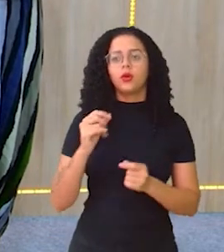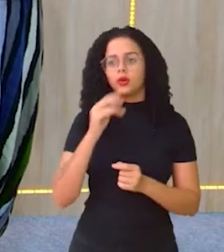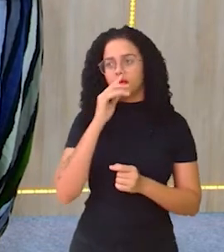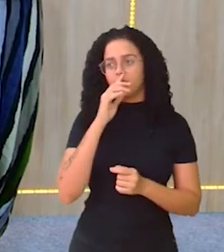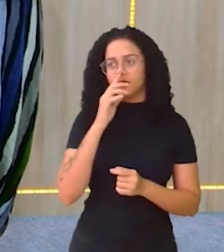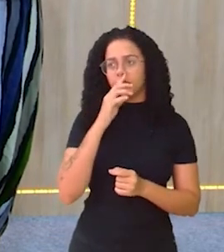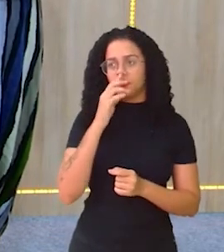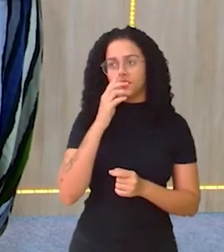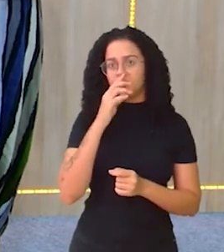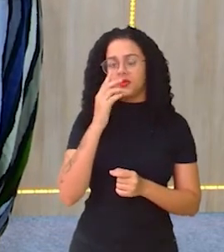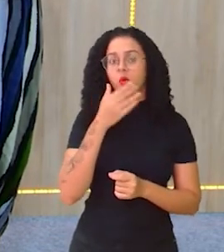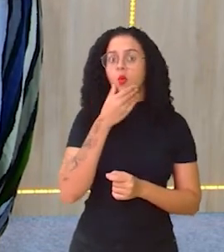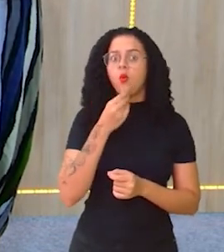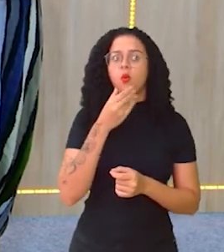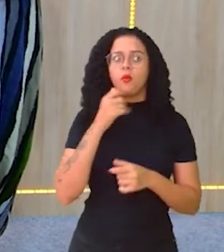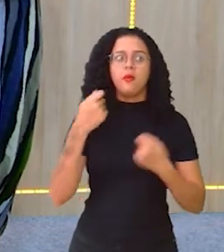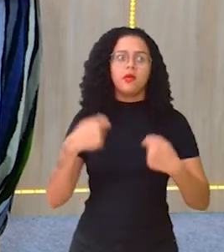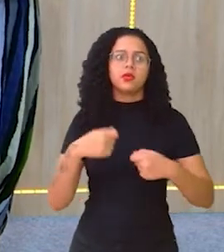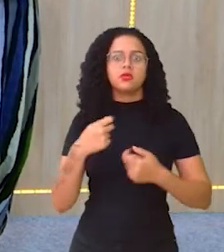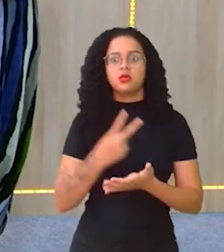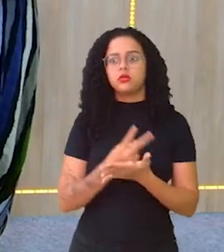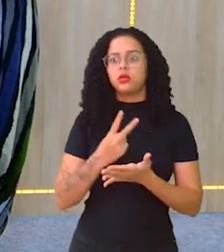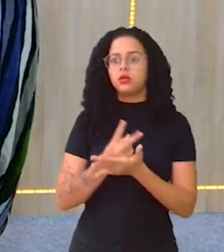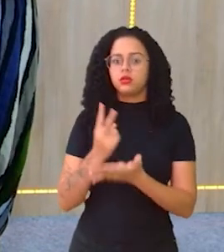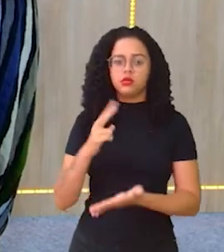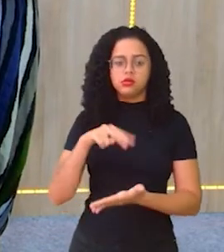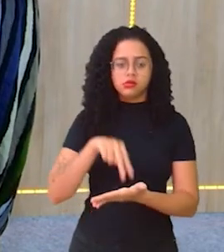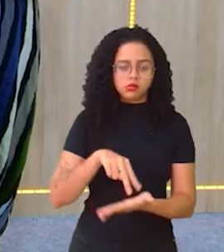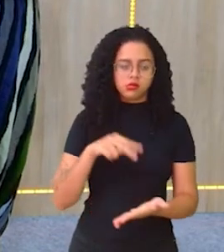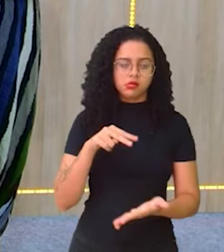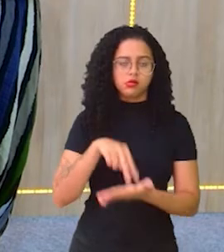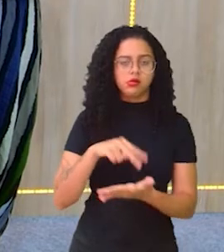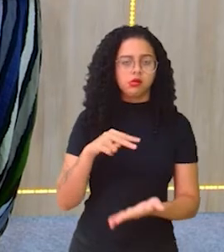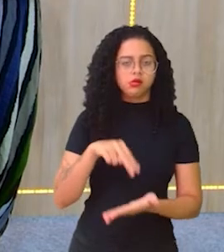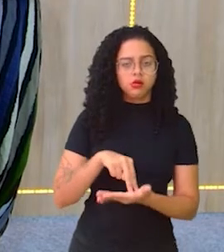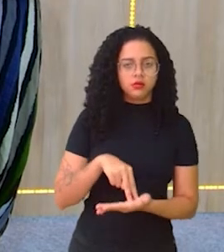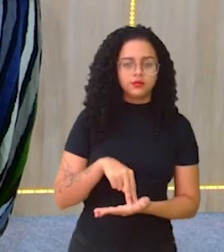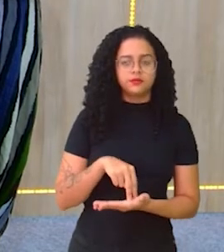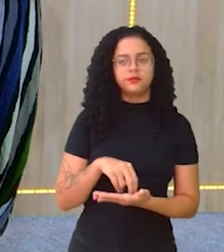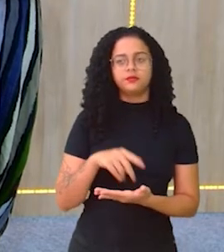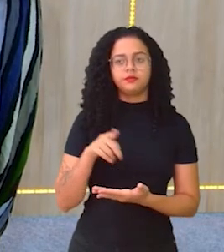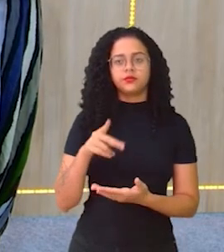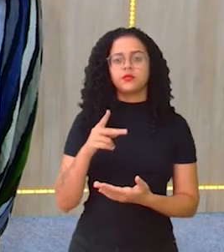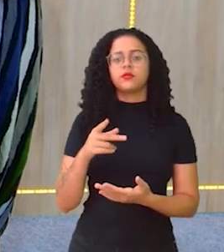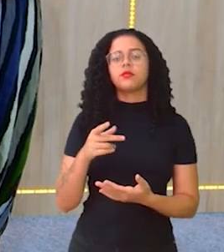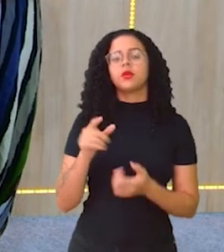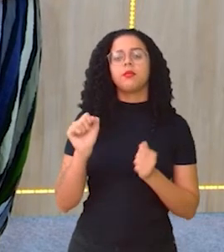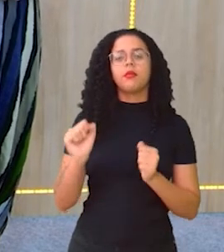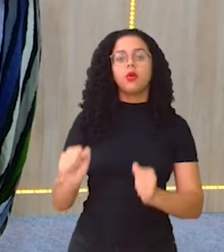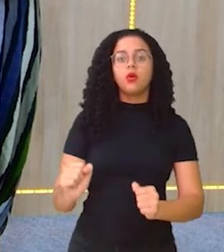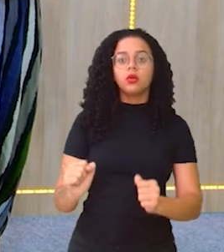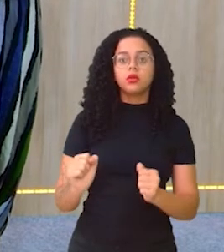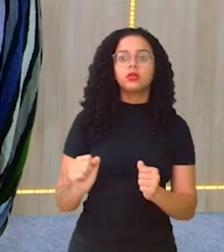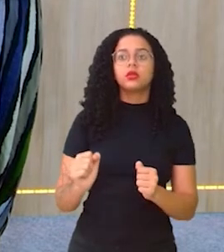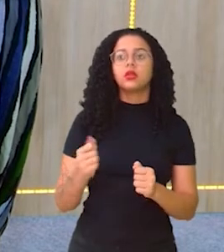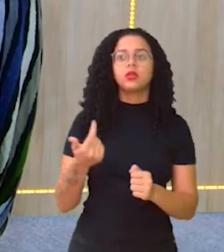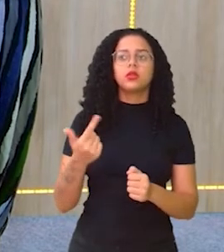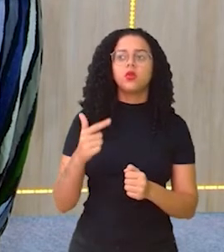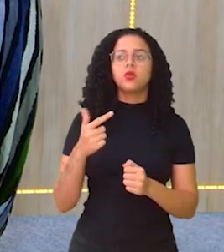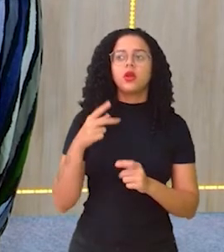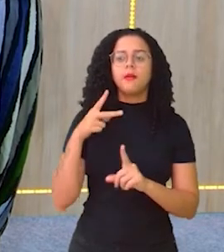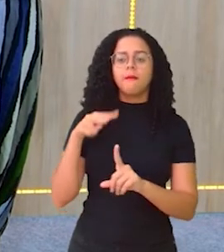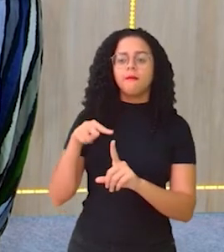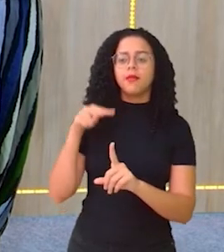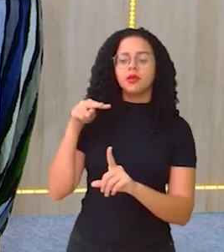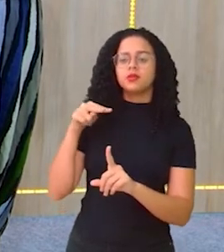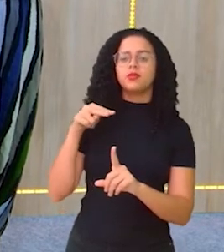imposição masculina e tal. E muitas vezes, né? Isso acaba não trazendo a percepção de que